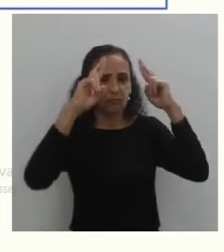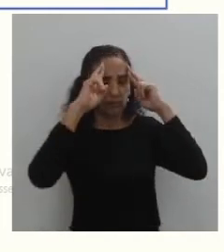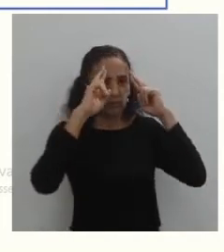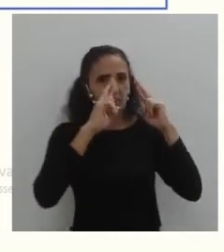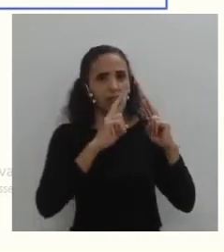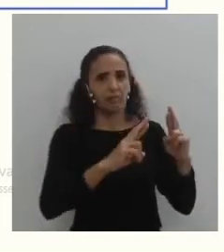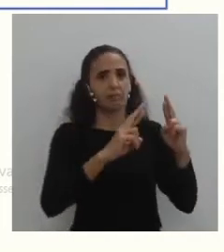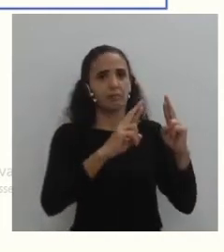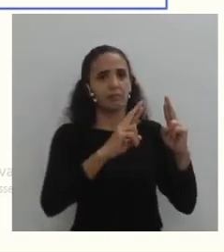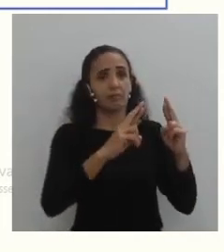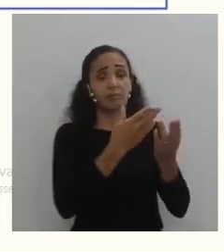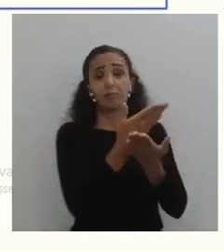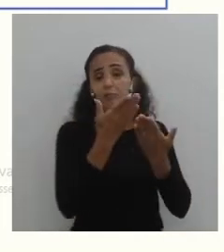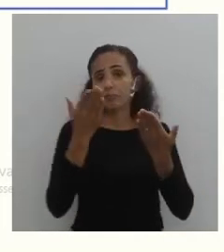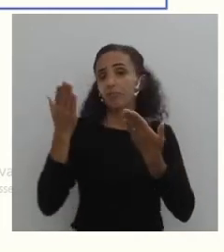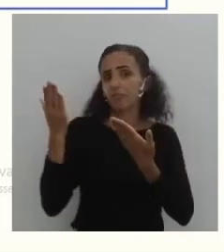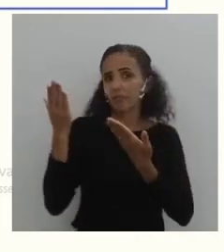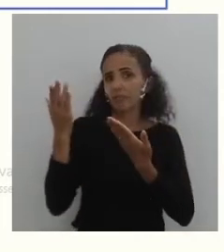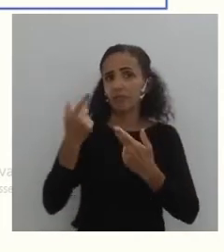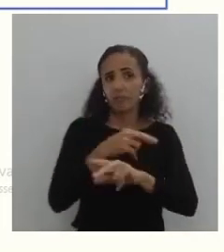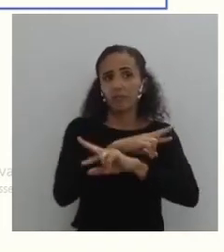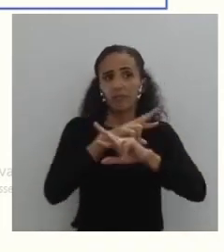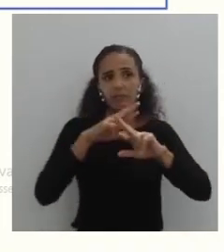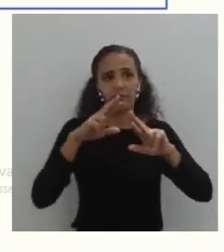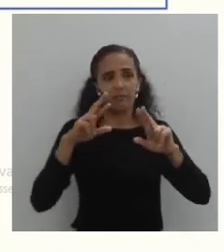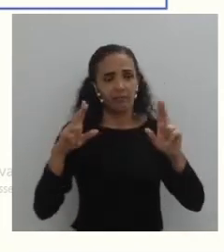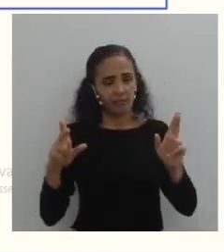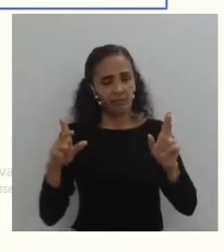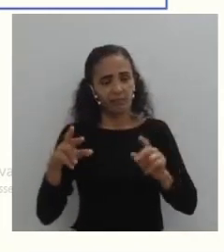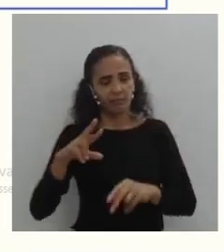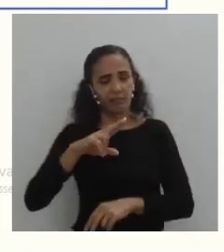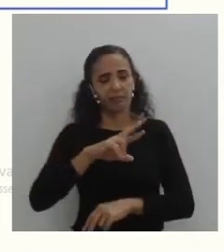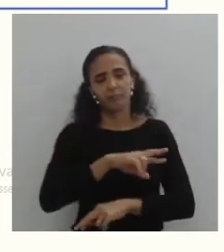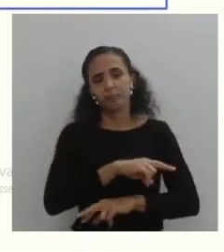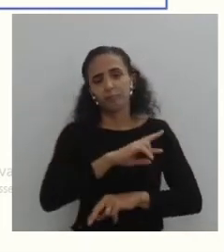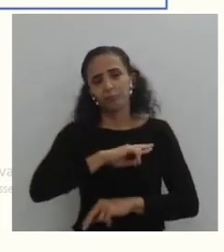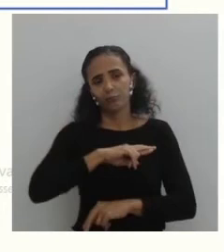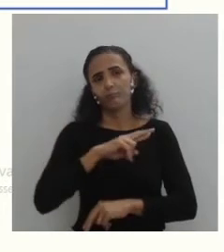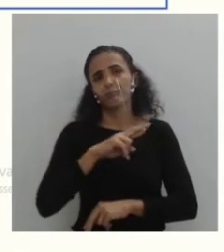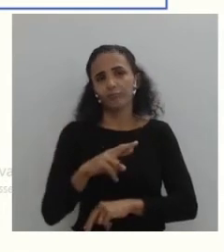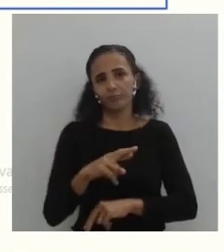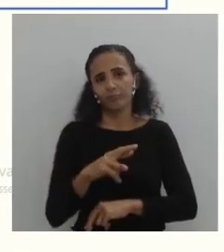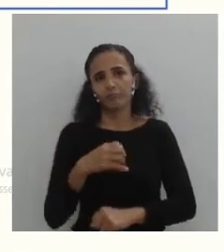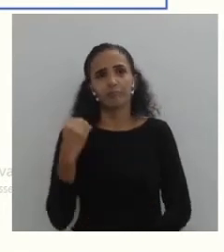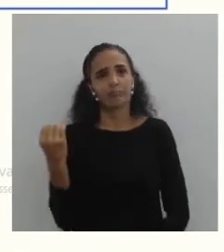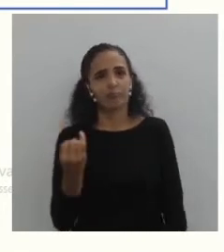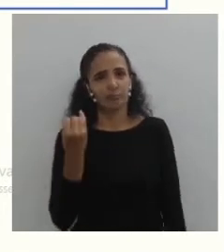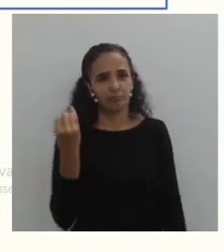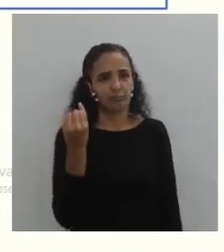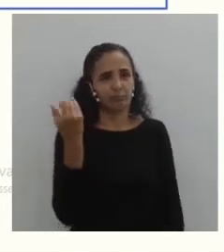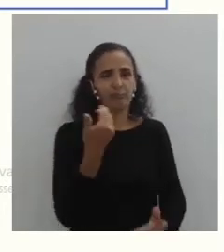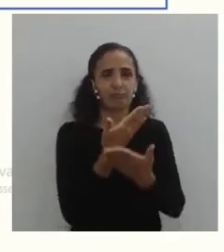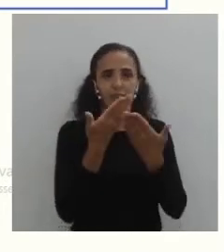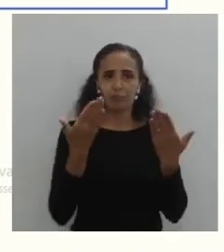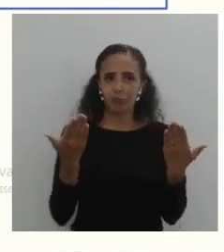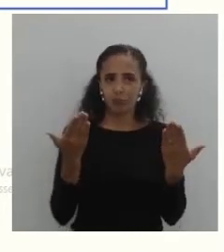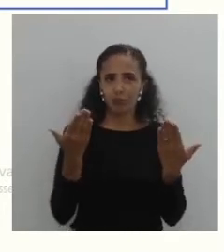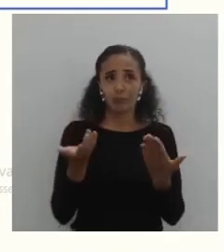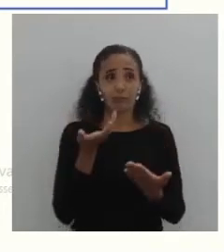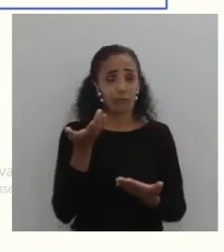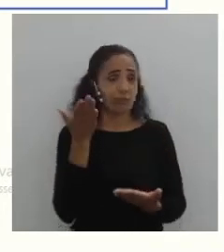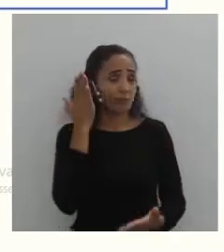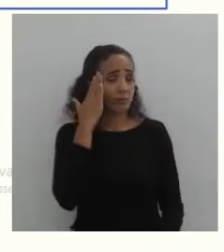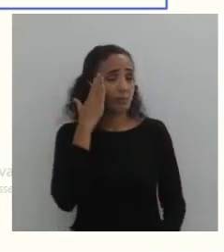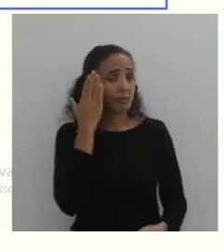aí, membros de tradições religiosas diferentes. É importante. Então, veja só, eu trago para